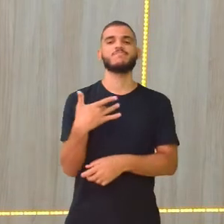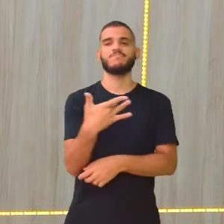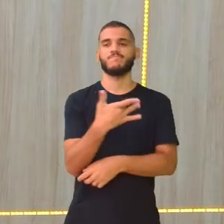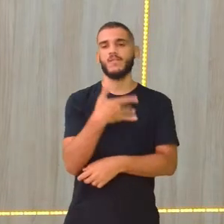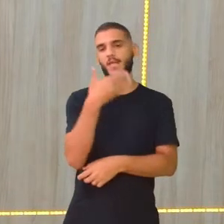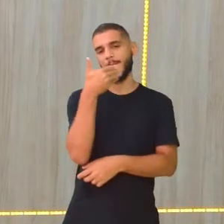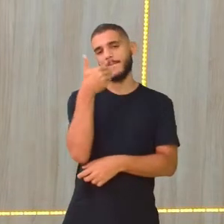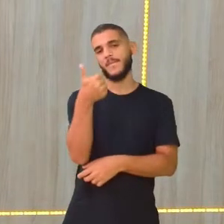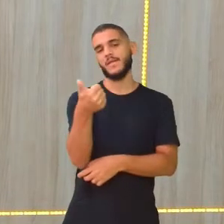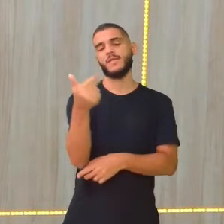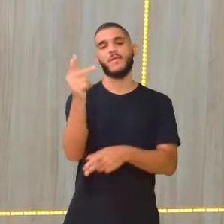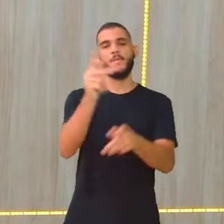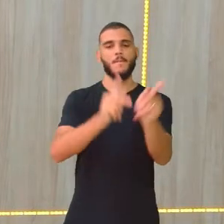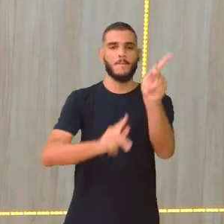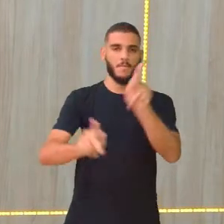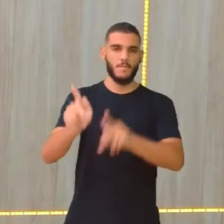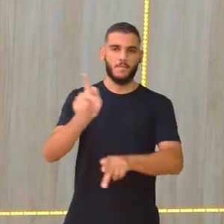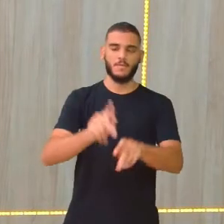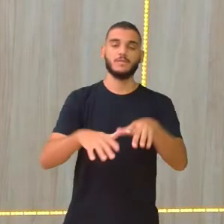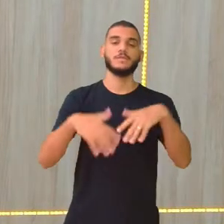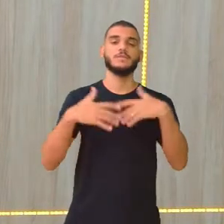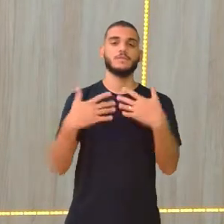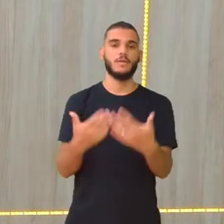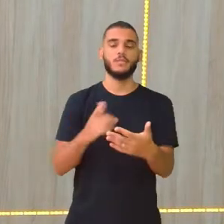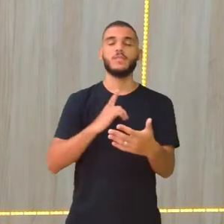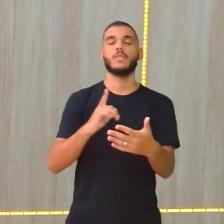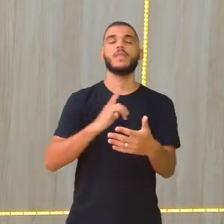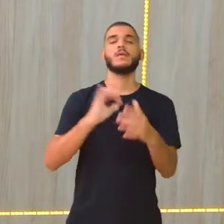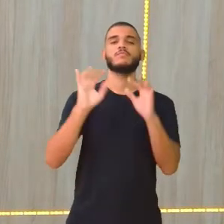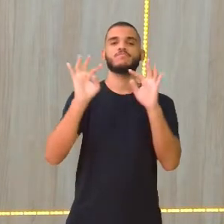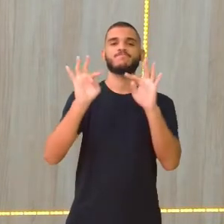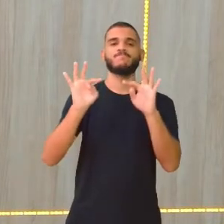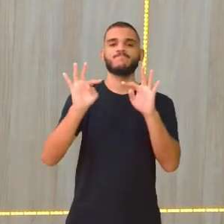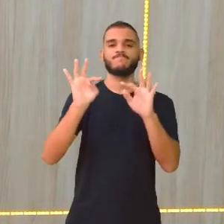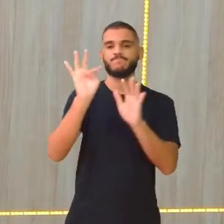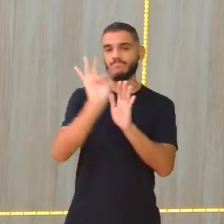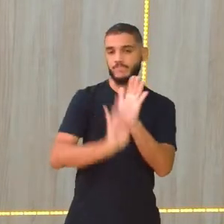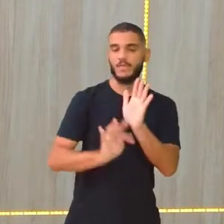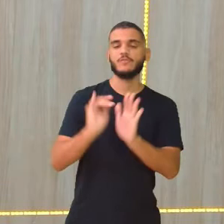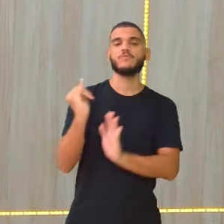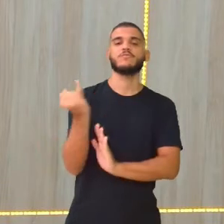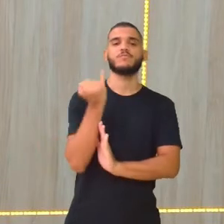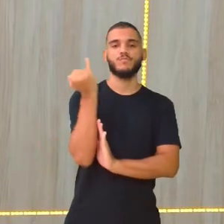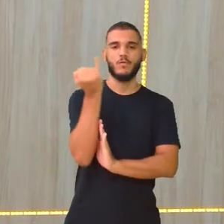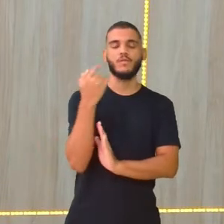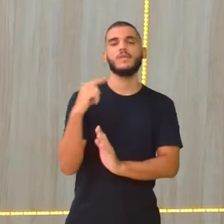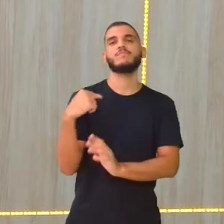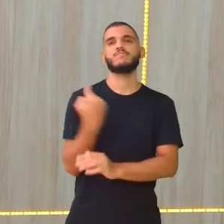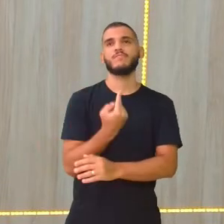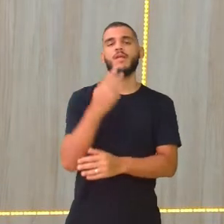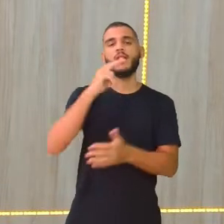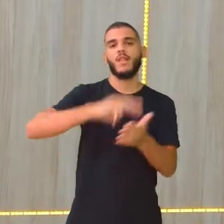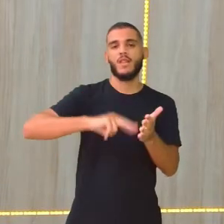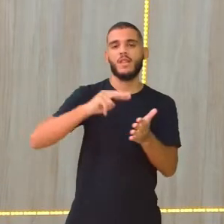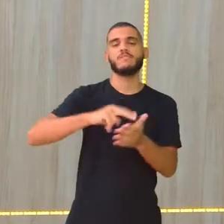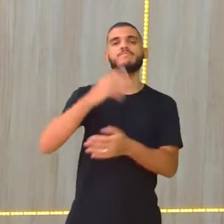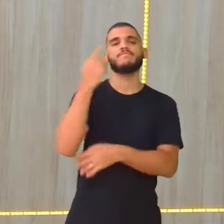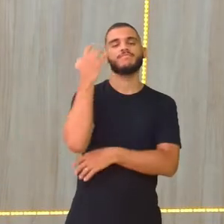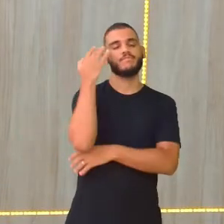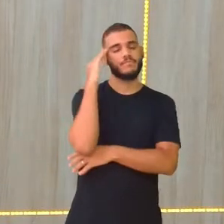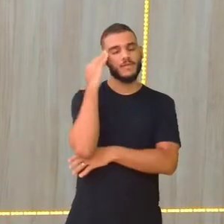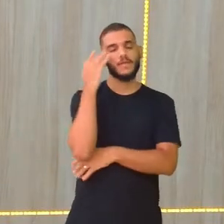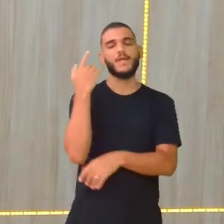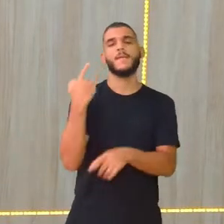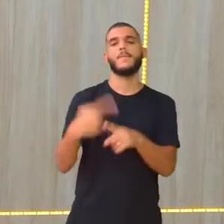Então, estou trazendo para vocês aí um texto que é muito importante aí a gente parar para ler, parar para entender, porque ele